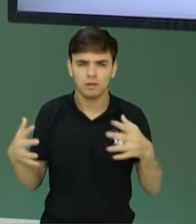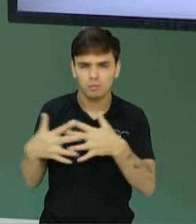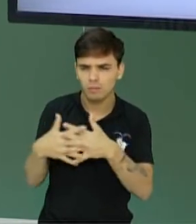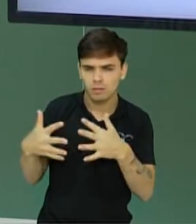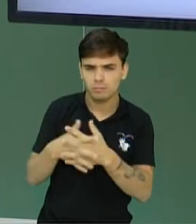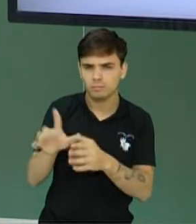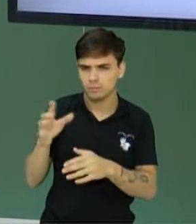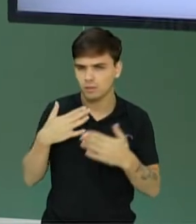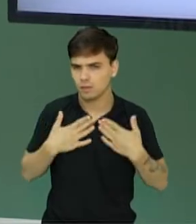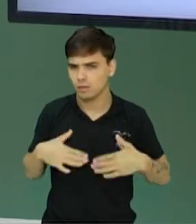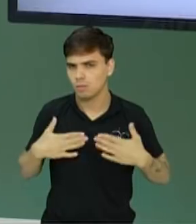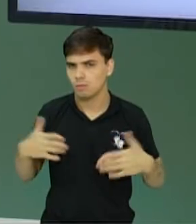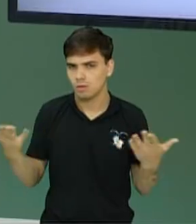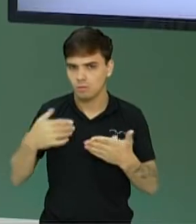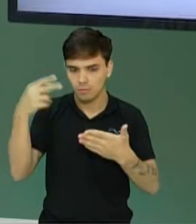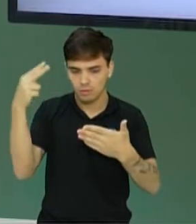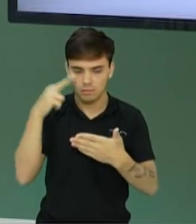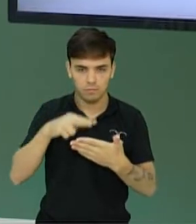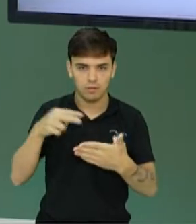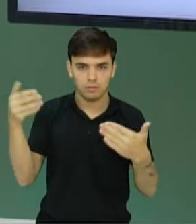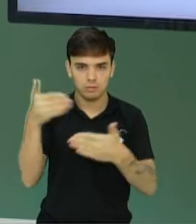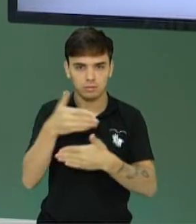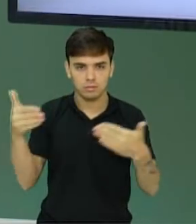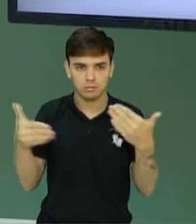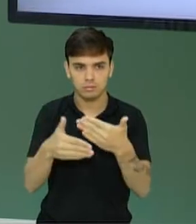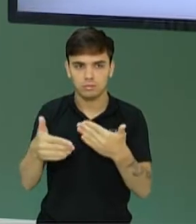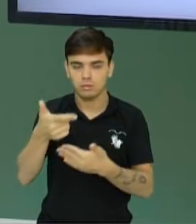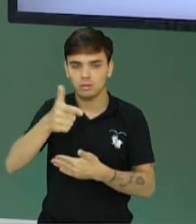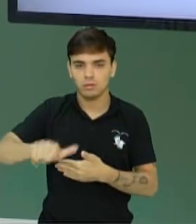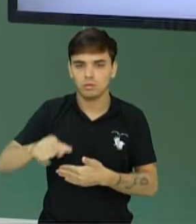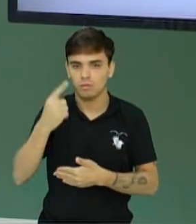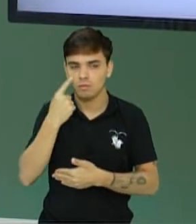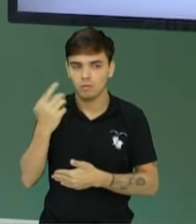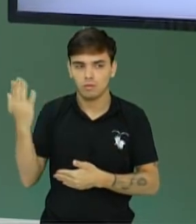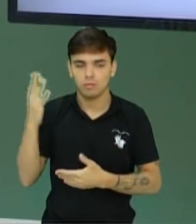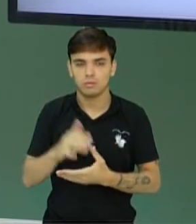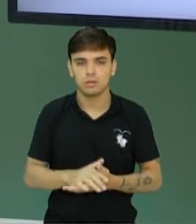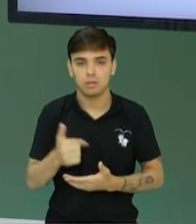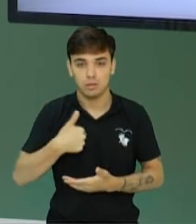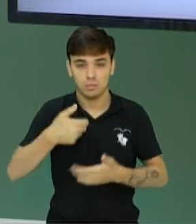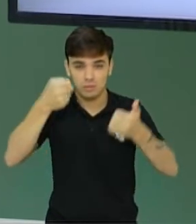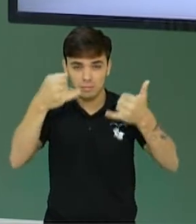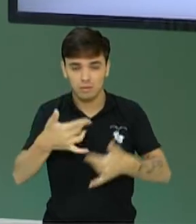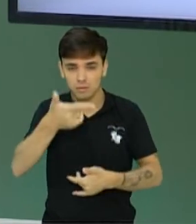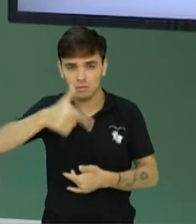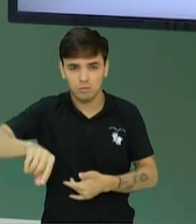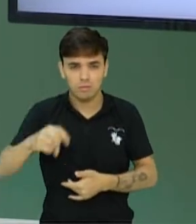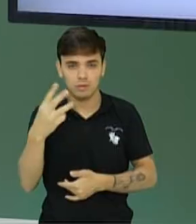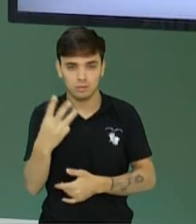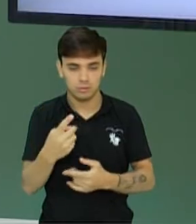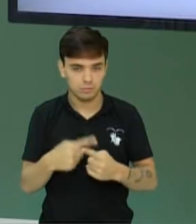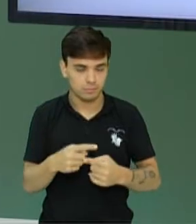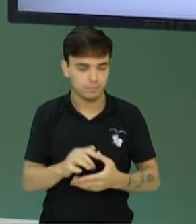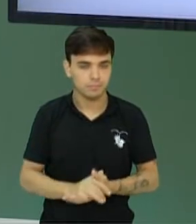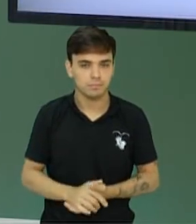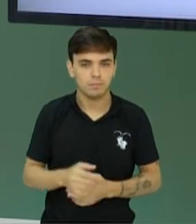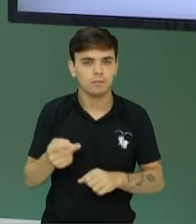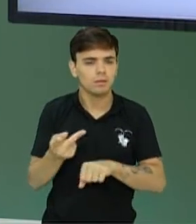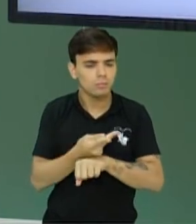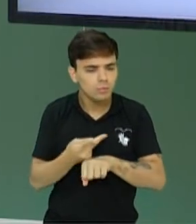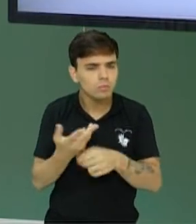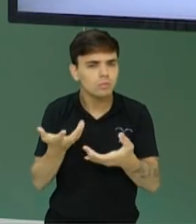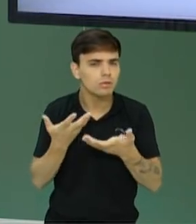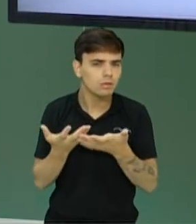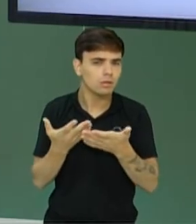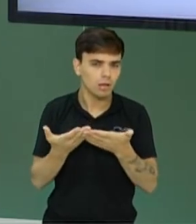professor. Calma, a gente vai ver agora nos slides. Mais uma vez, olha, pessoal, a terceira vez que eu falo, procurem assistir